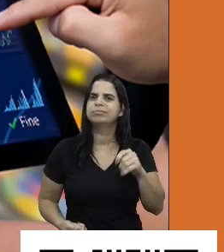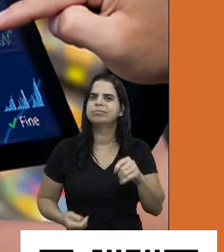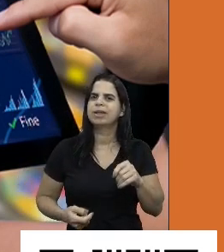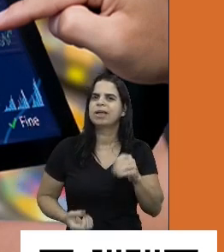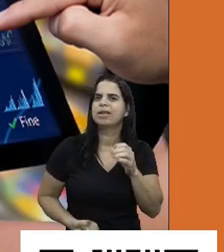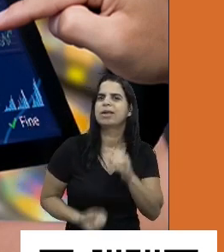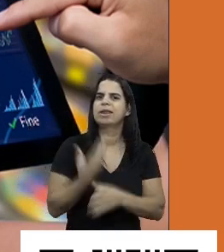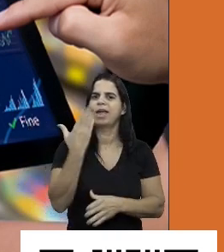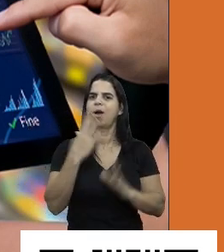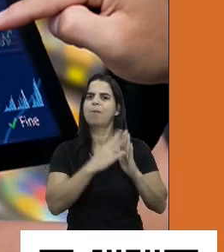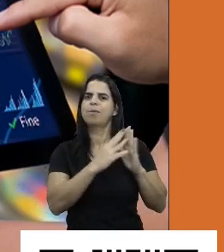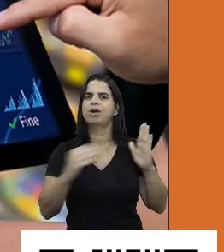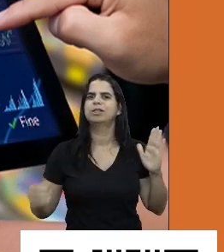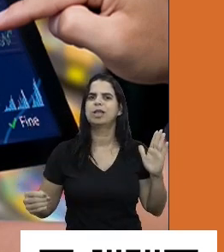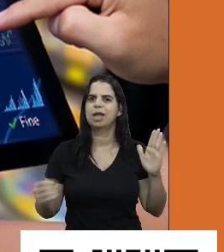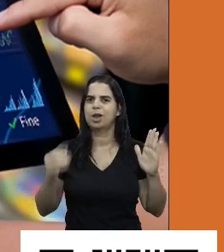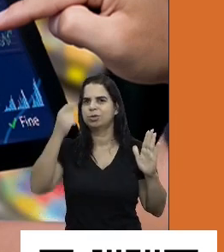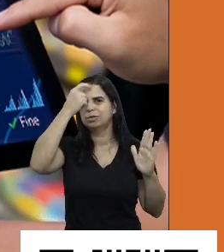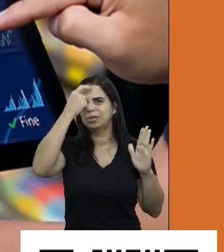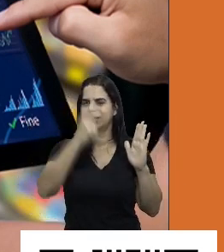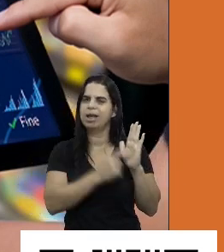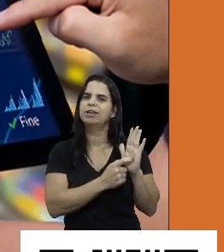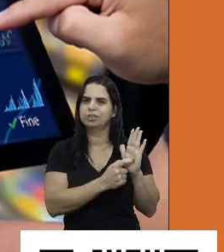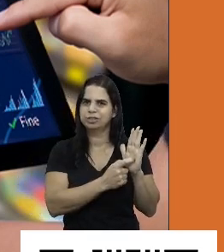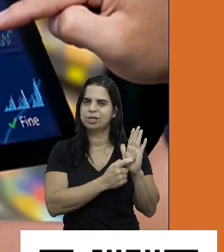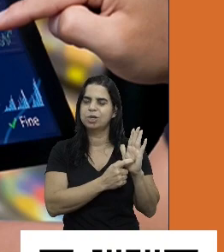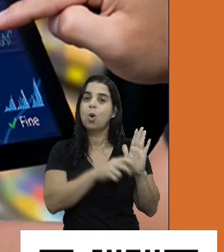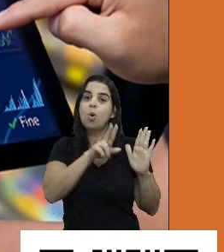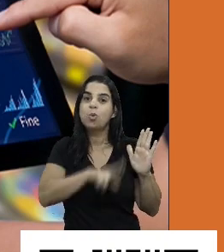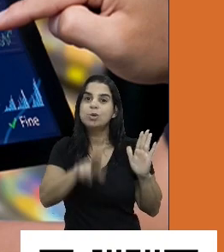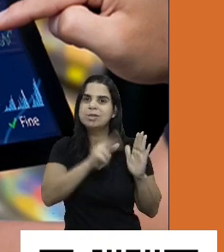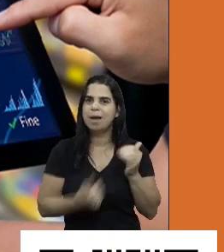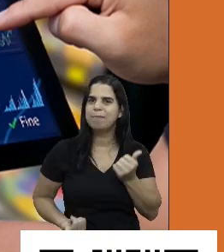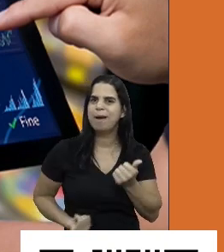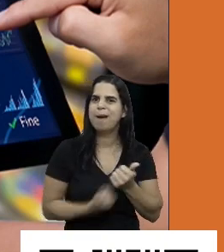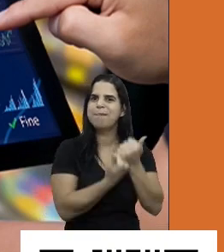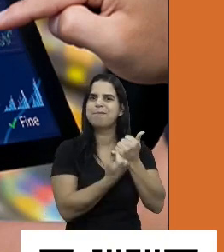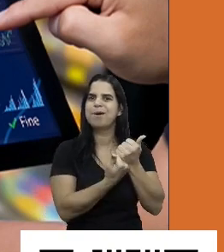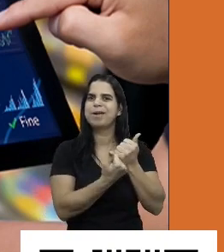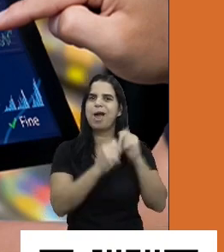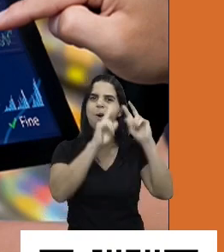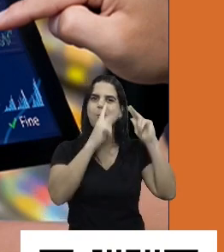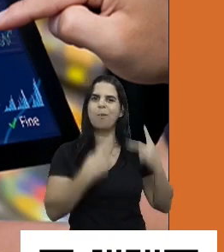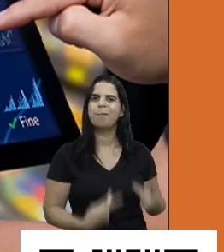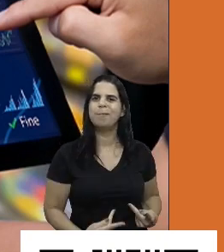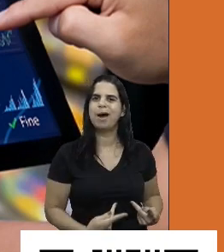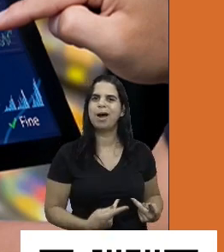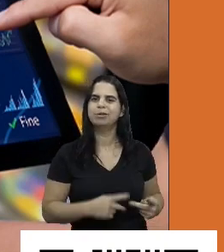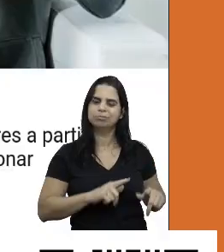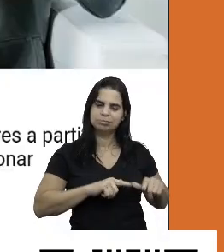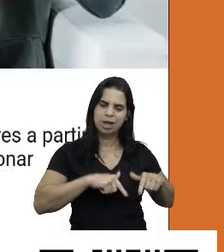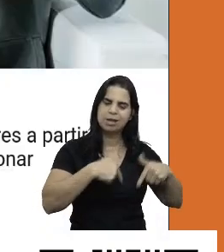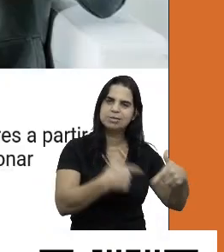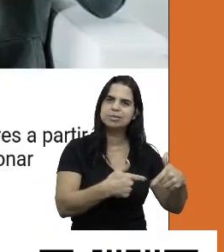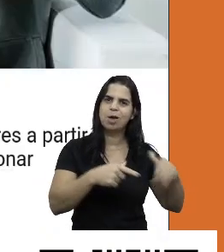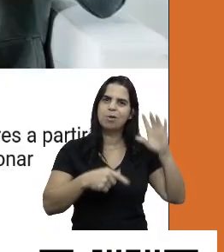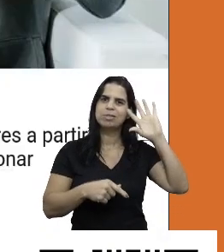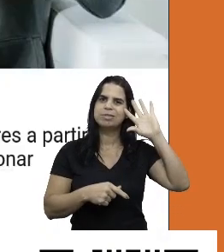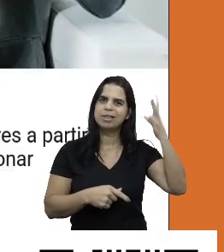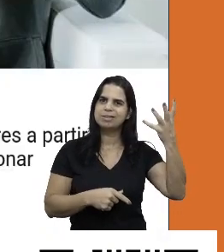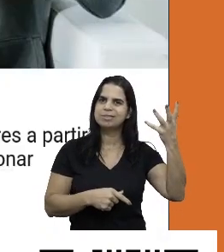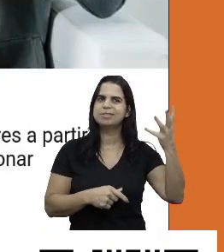Inteligência Artificial e usá-lo Para apoiar humano nas ações e decisões